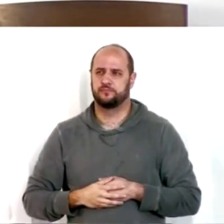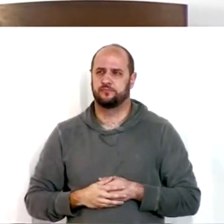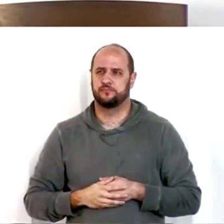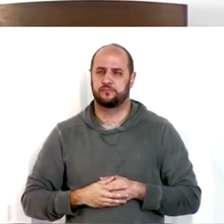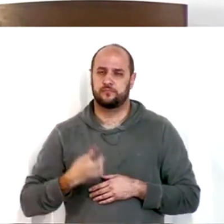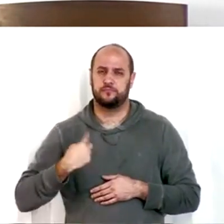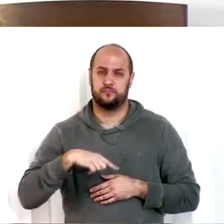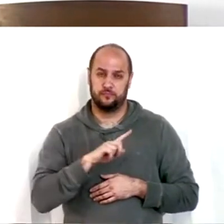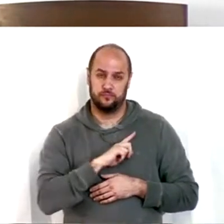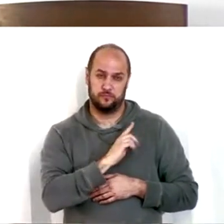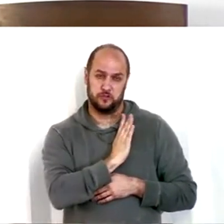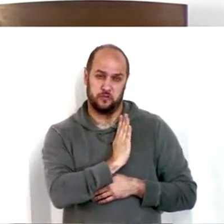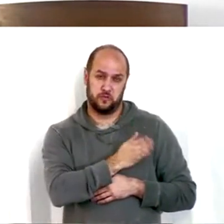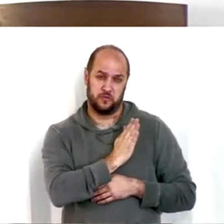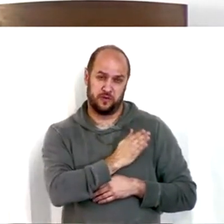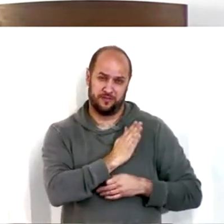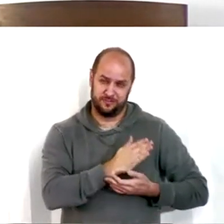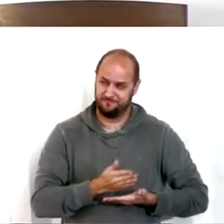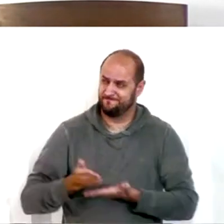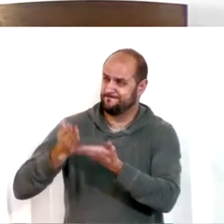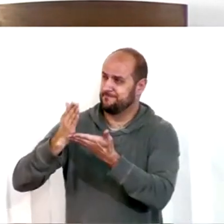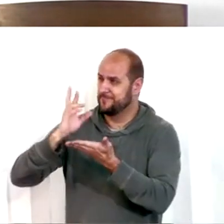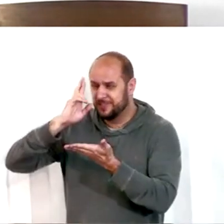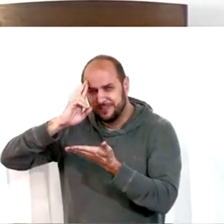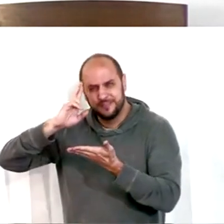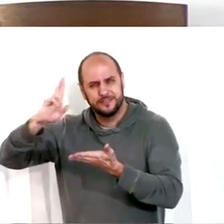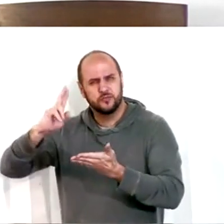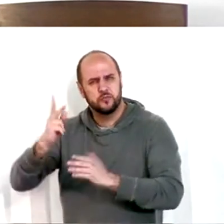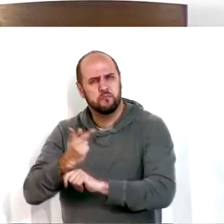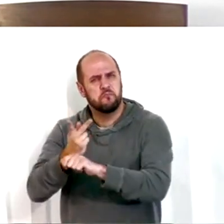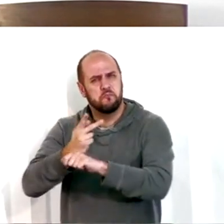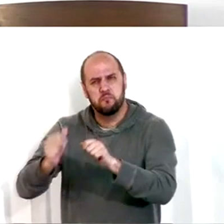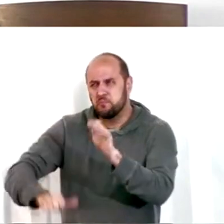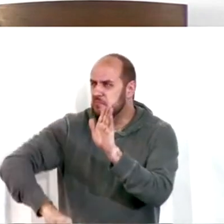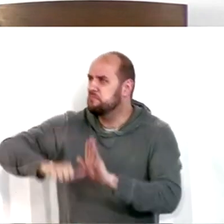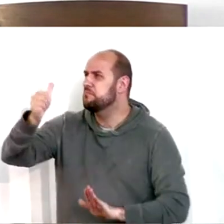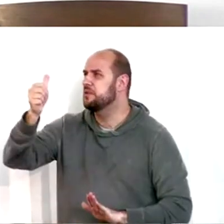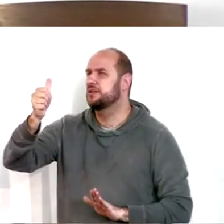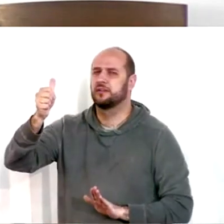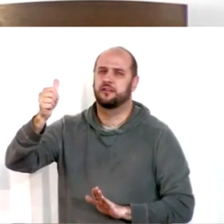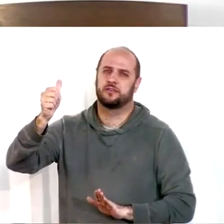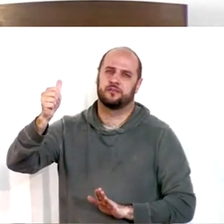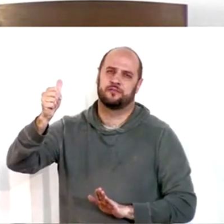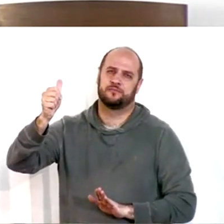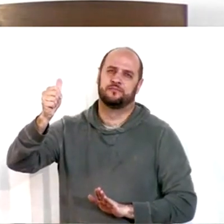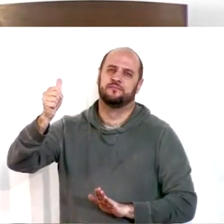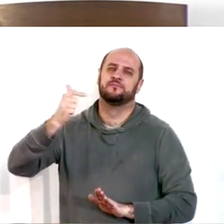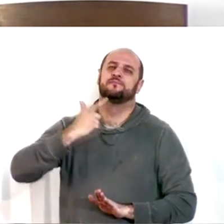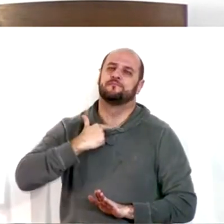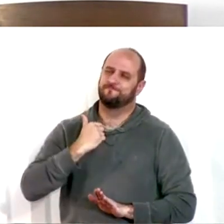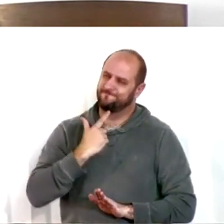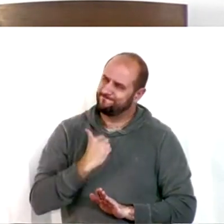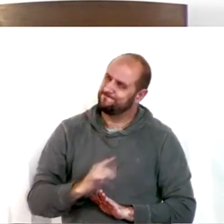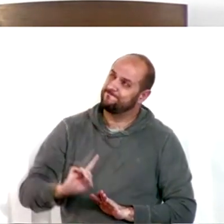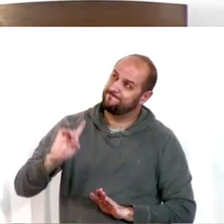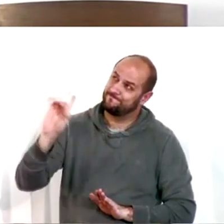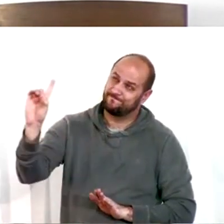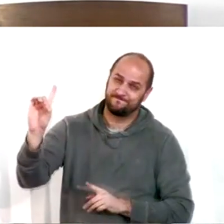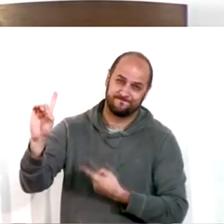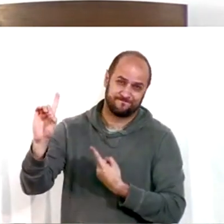Quando submetemos o nosso coração ao Senhor, quando buscamos em primeiro lugar a vontade